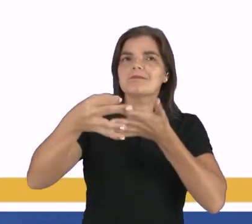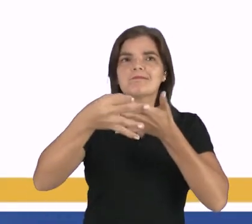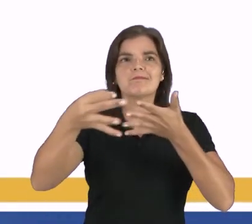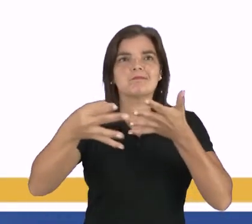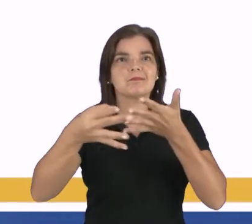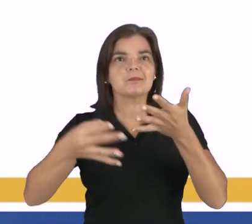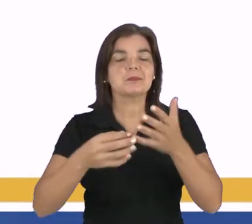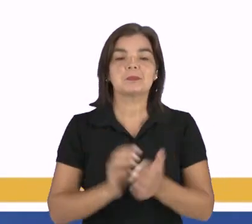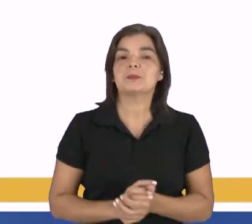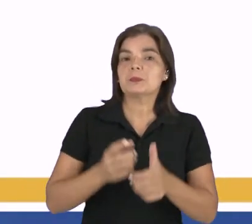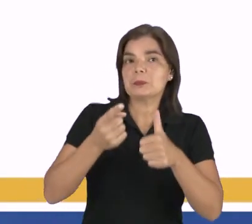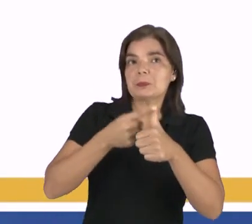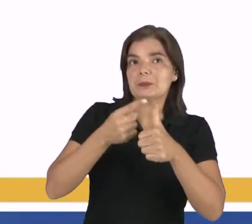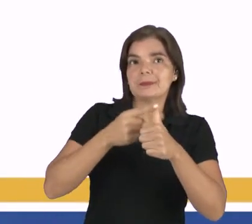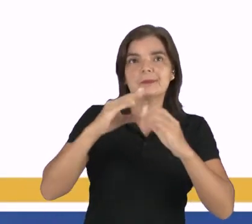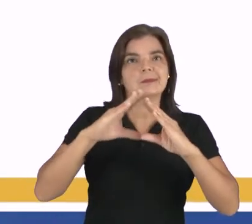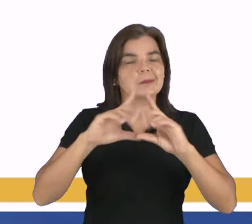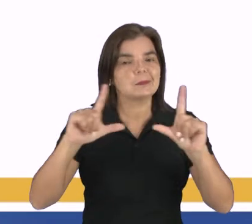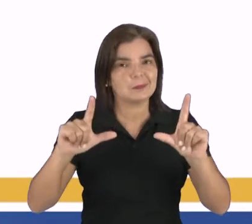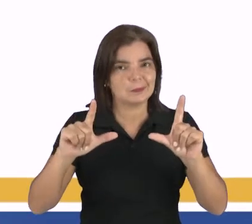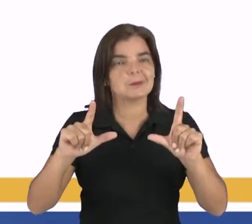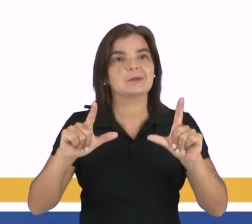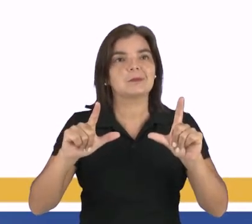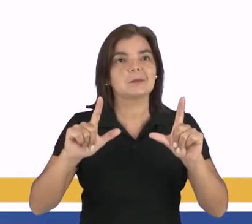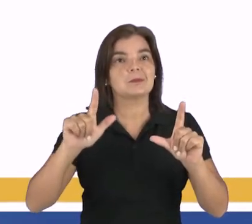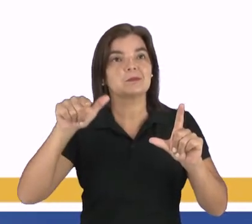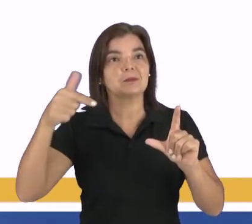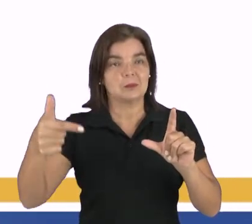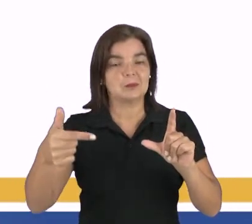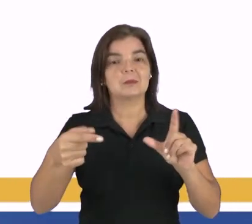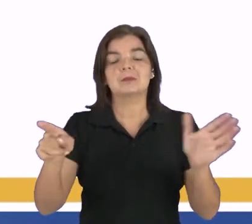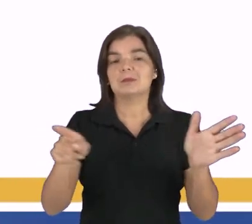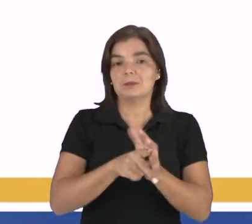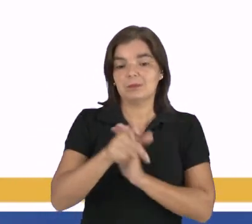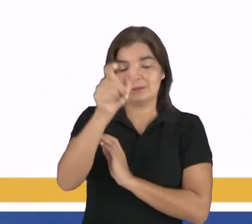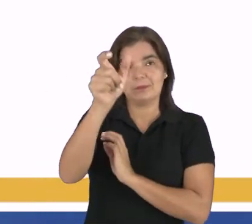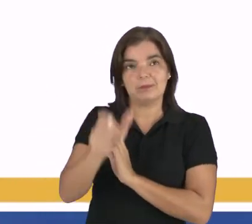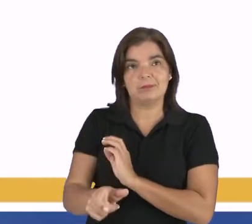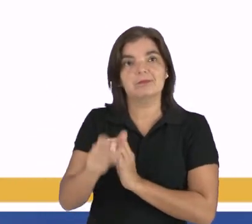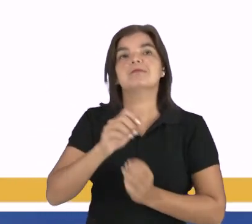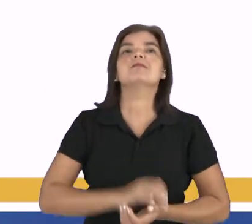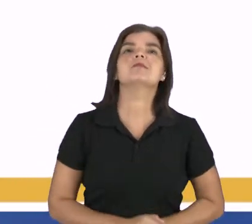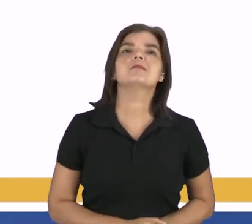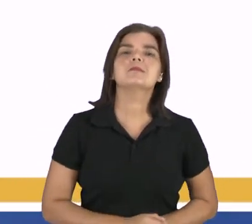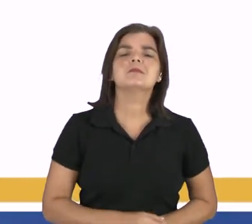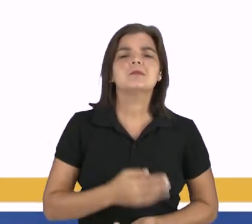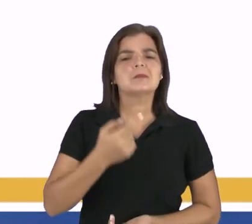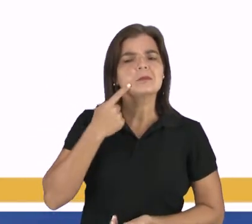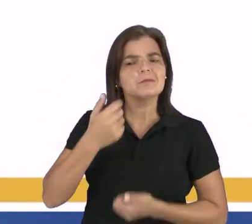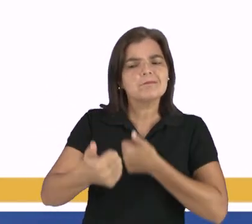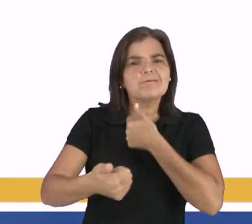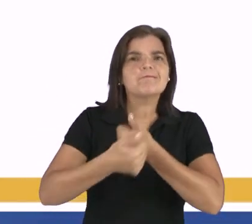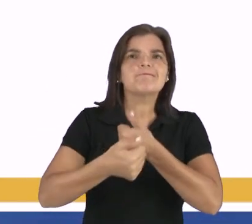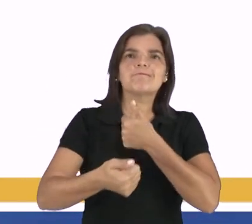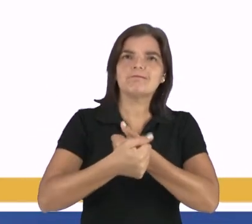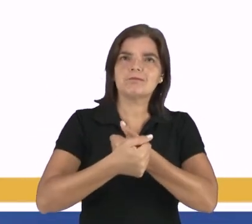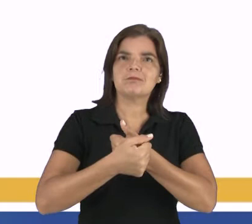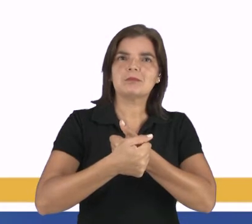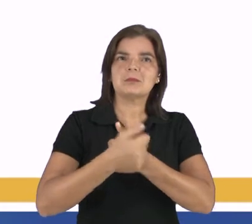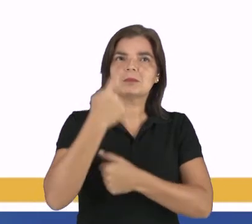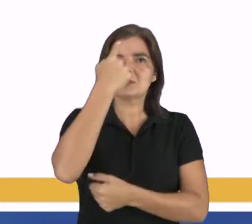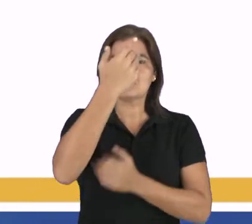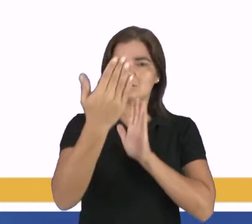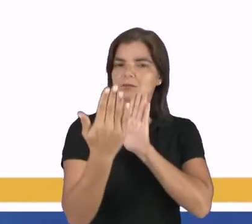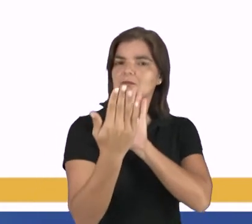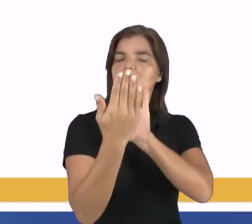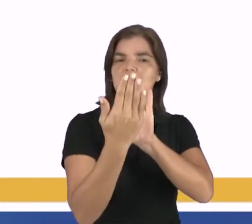vários aspectos. O primeiro e mais óbvio dos quais era a própria figura. Contemplado de perto,